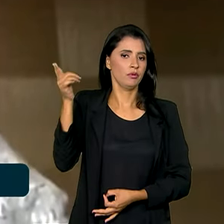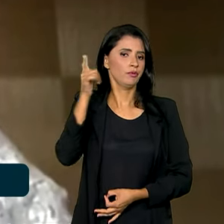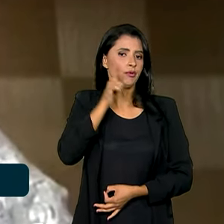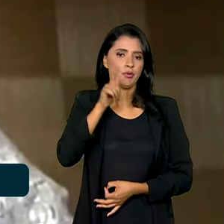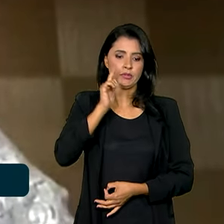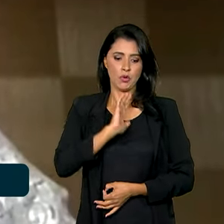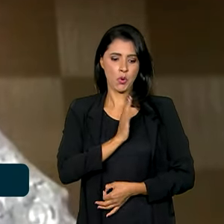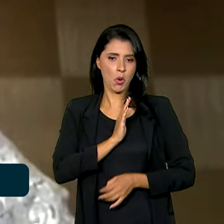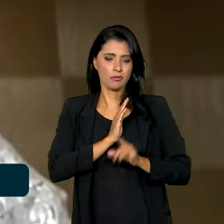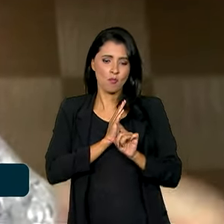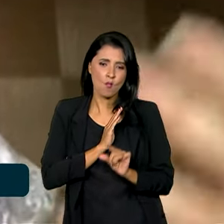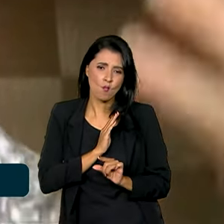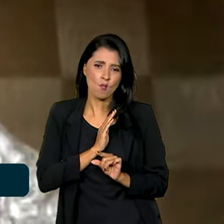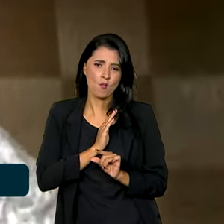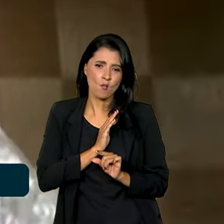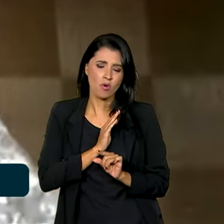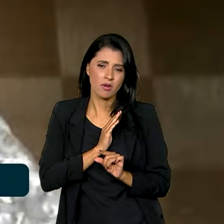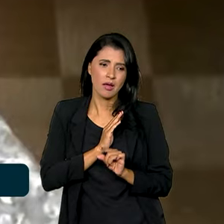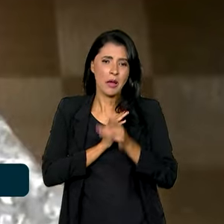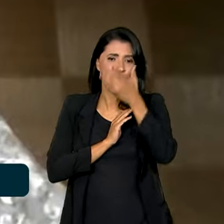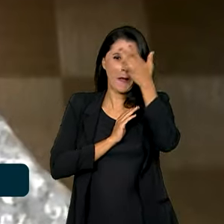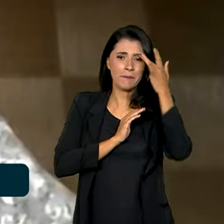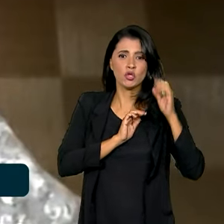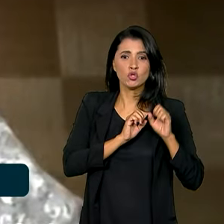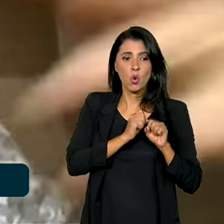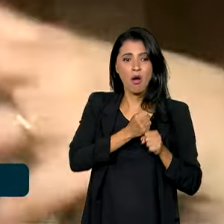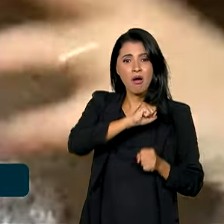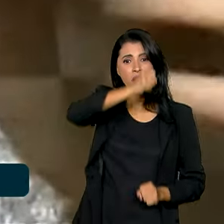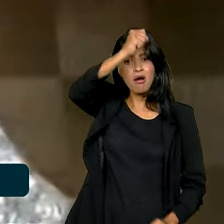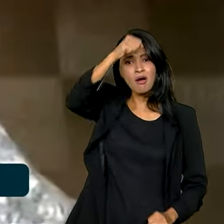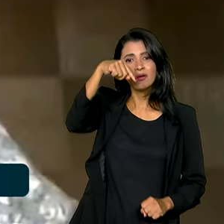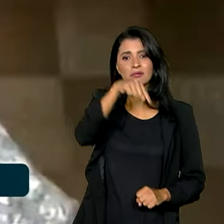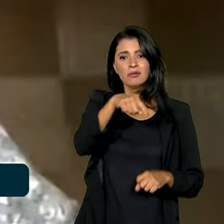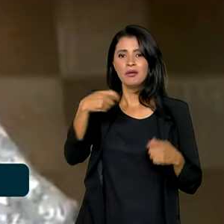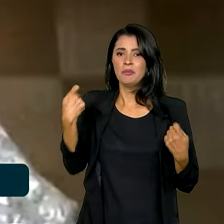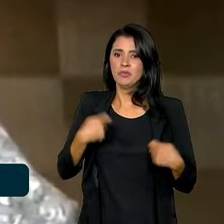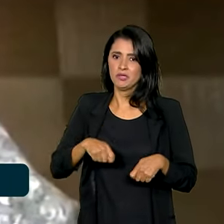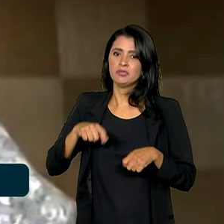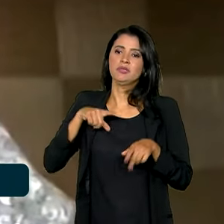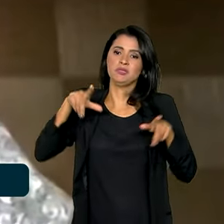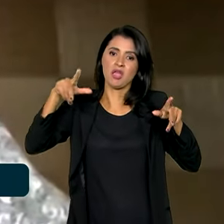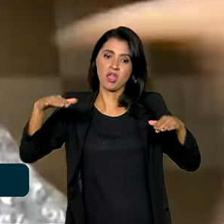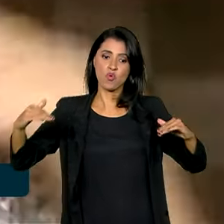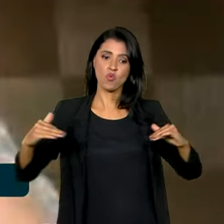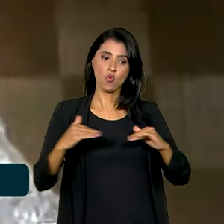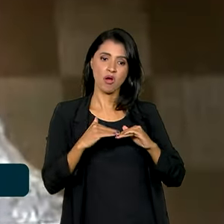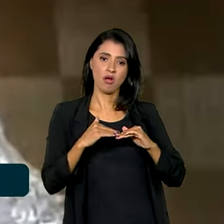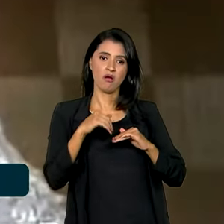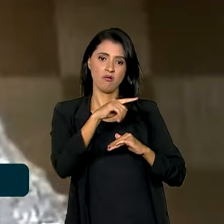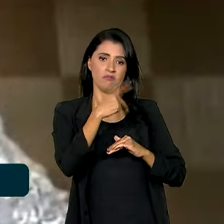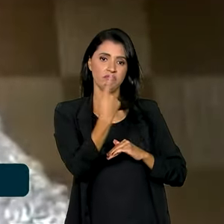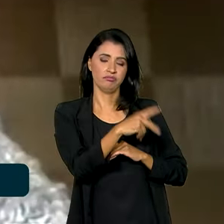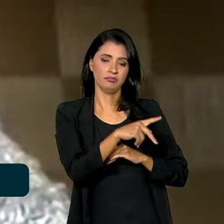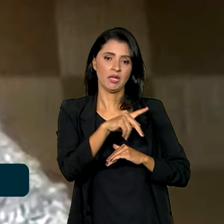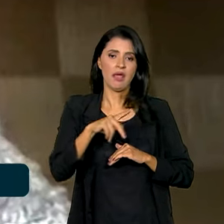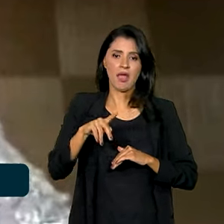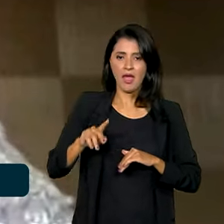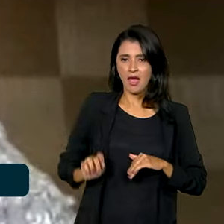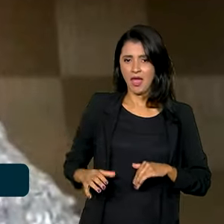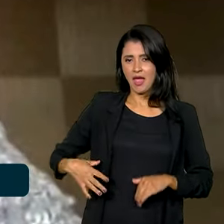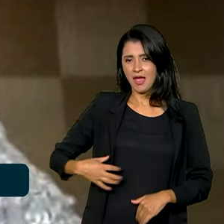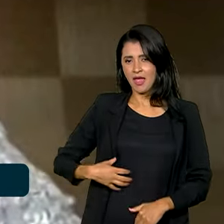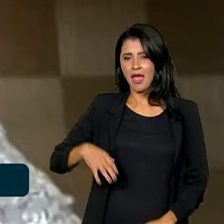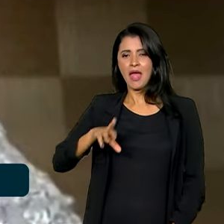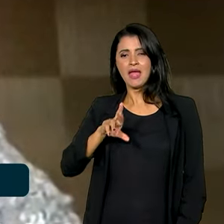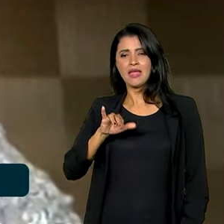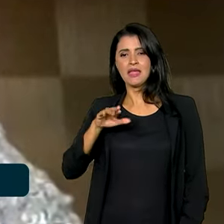um coração pequenininho numa pessoa muito grande, porque ela tem a necessidade orgânica dela. E no rim, a gente ainda vai um